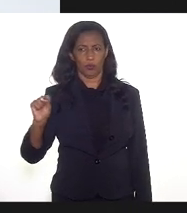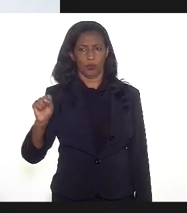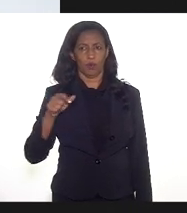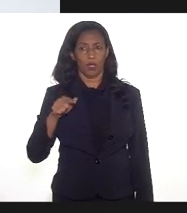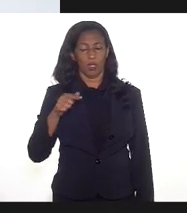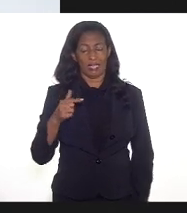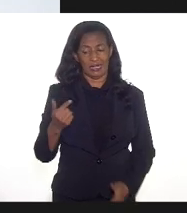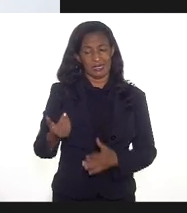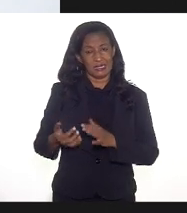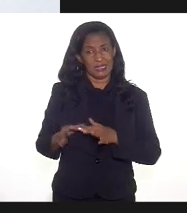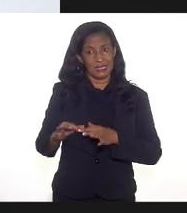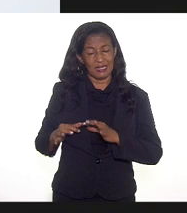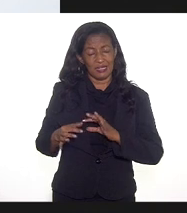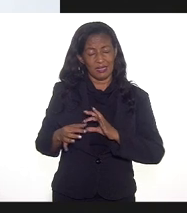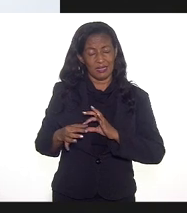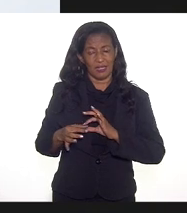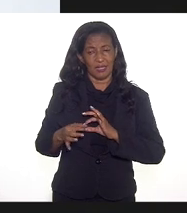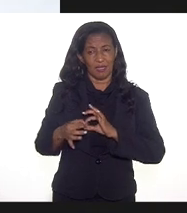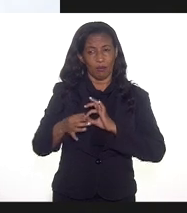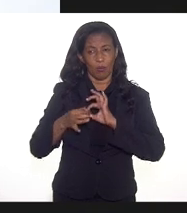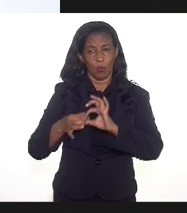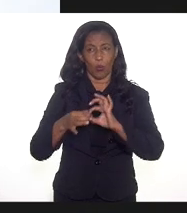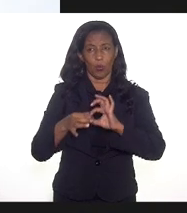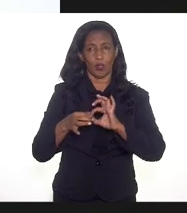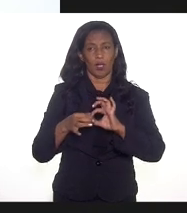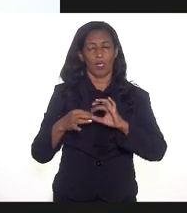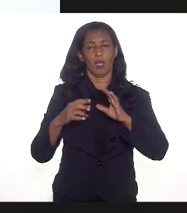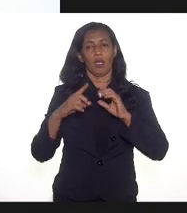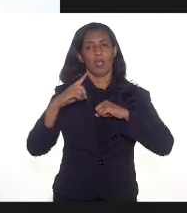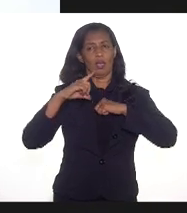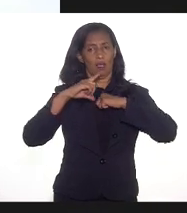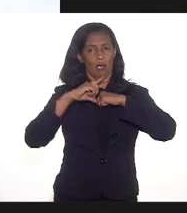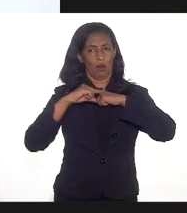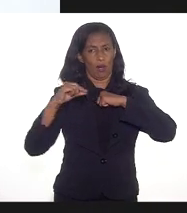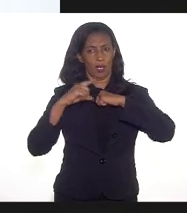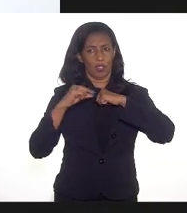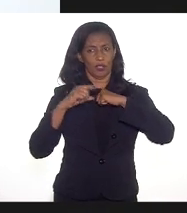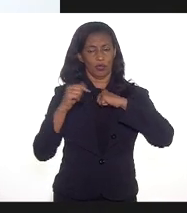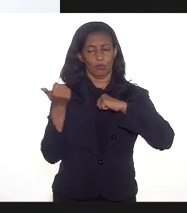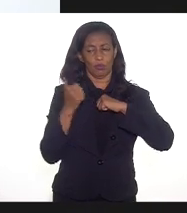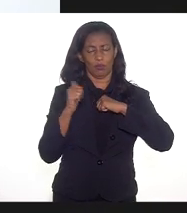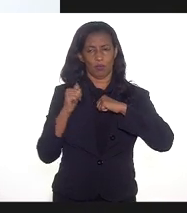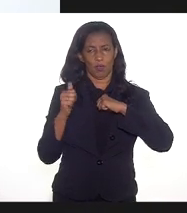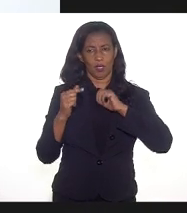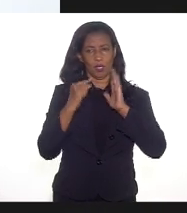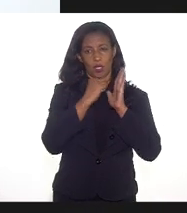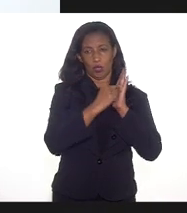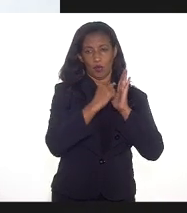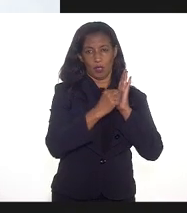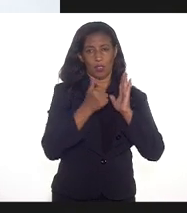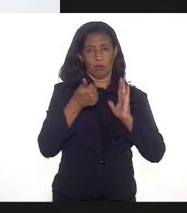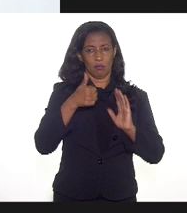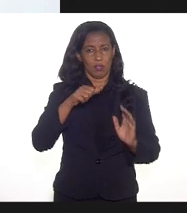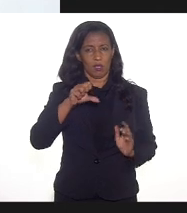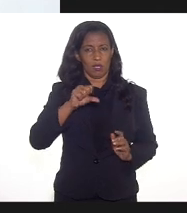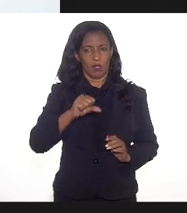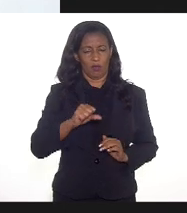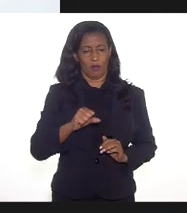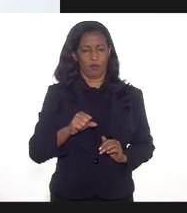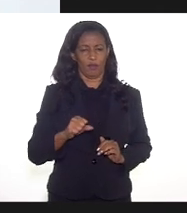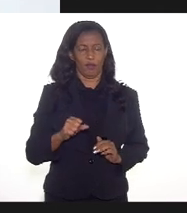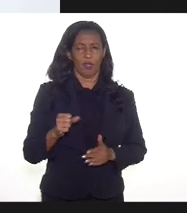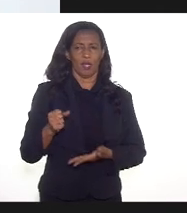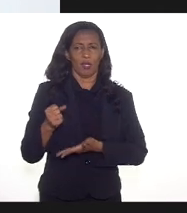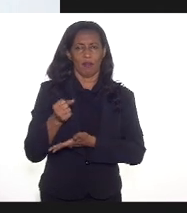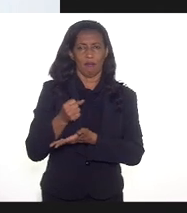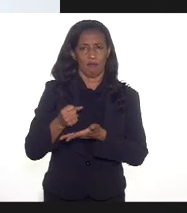elenca o nosso conhecido artigo 77 e o inciso 19 como legislação aplicável na